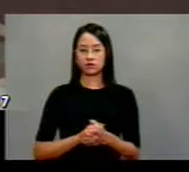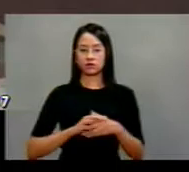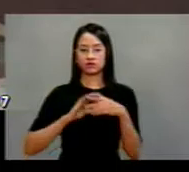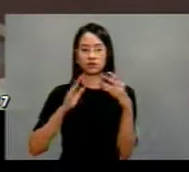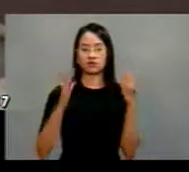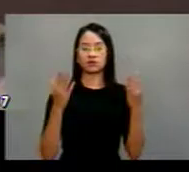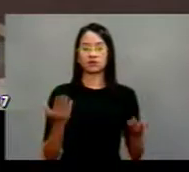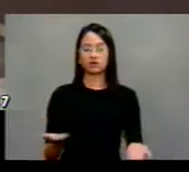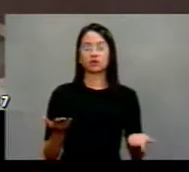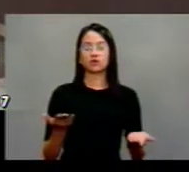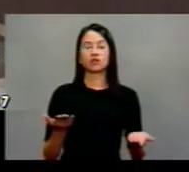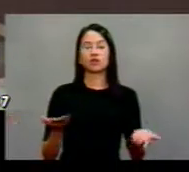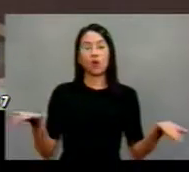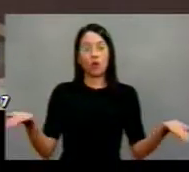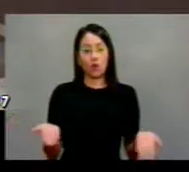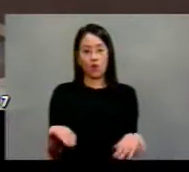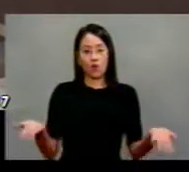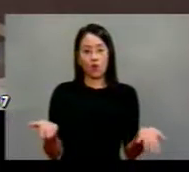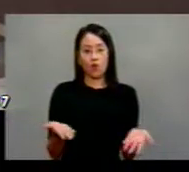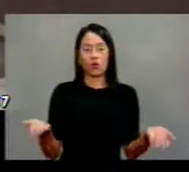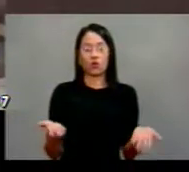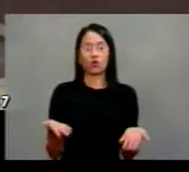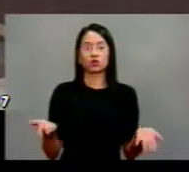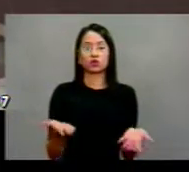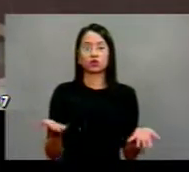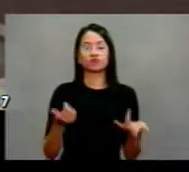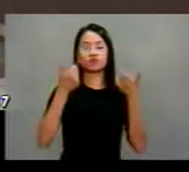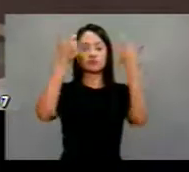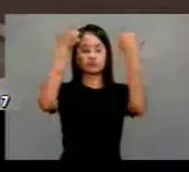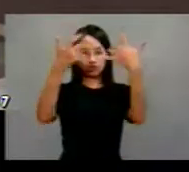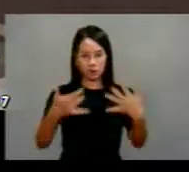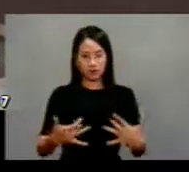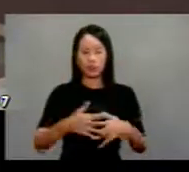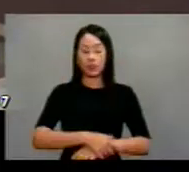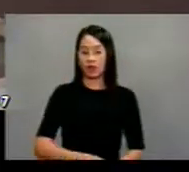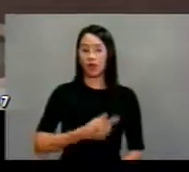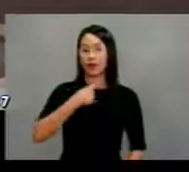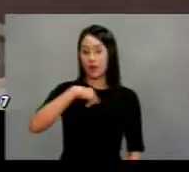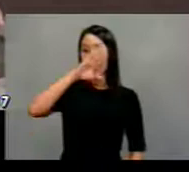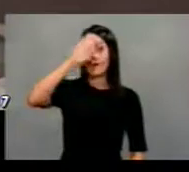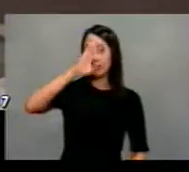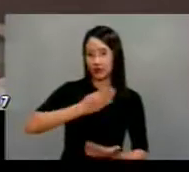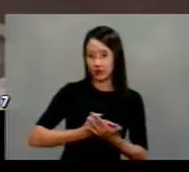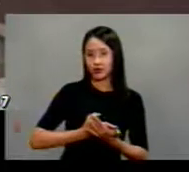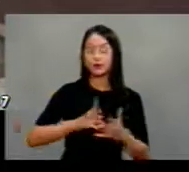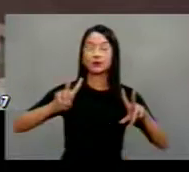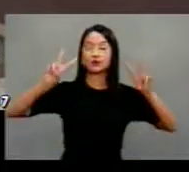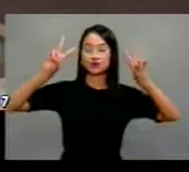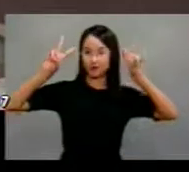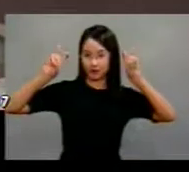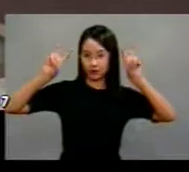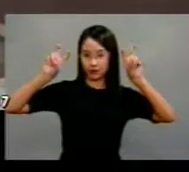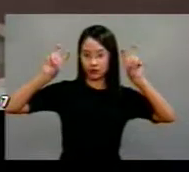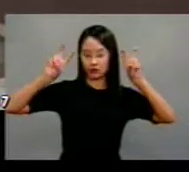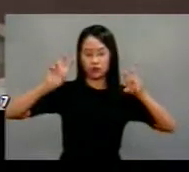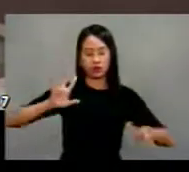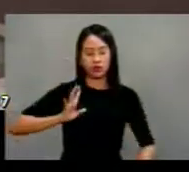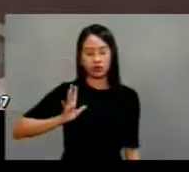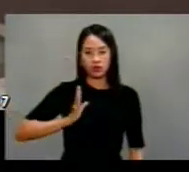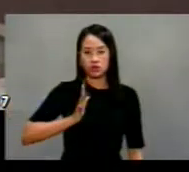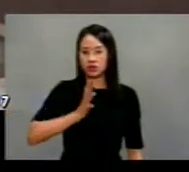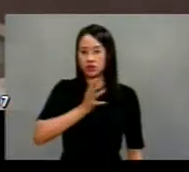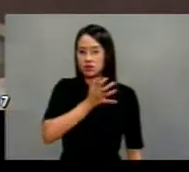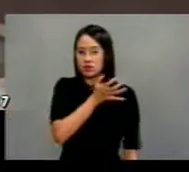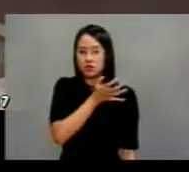nesse pronunciamento de hoje, no tema que eu acredito que seja o maior ataque dos últimos 80 anos